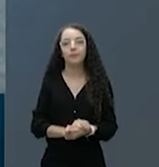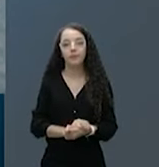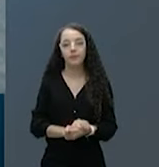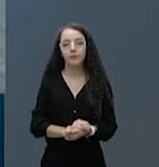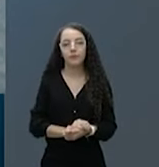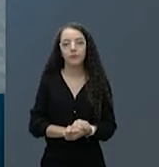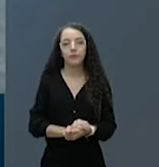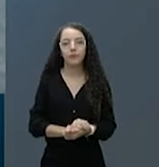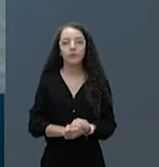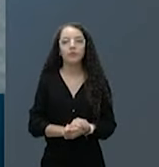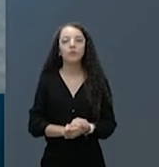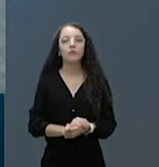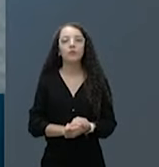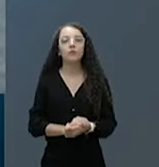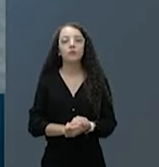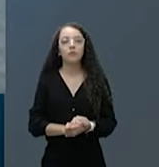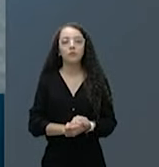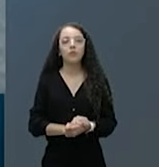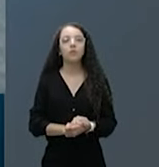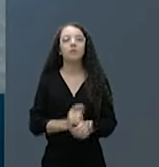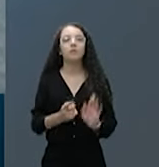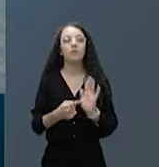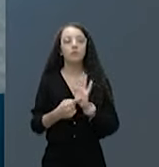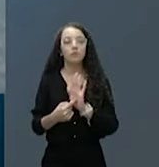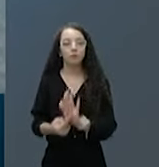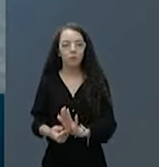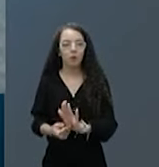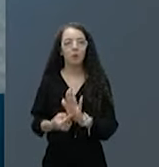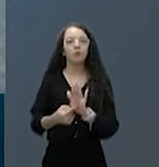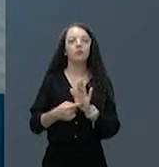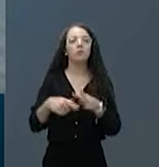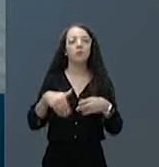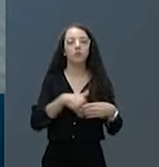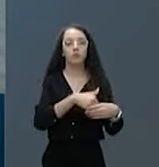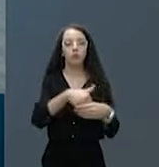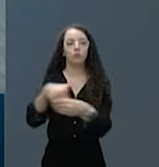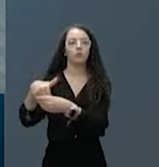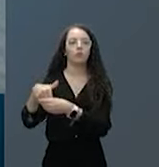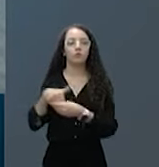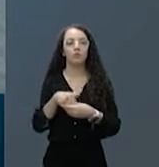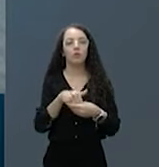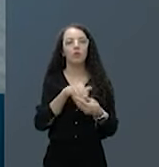Eu transcrevo aqui passagem de voto vista